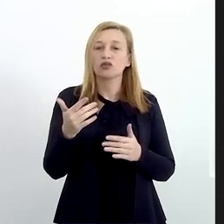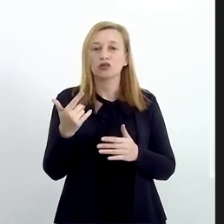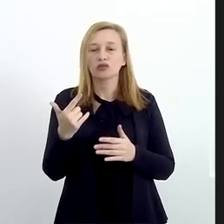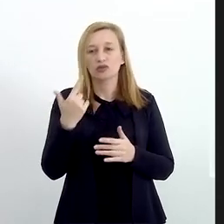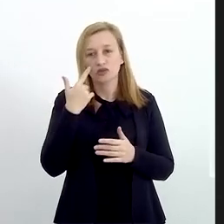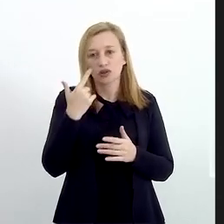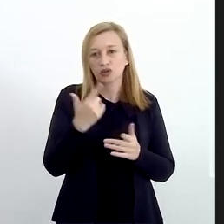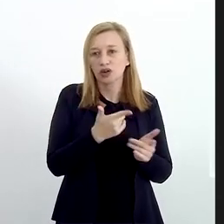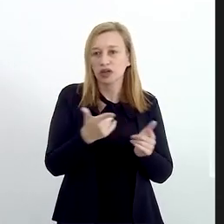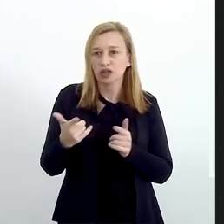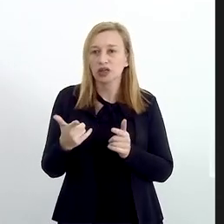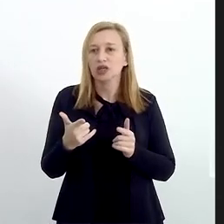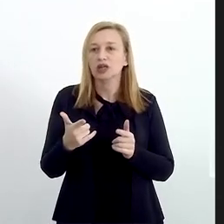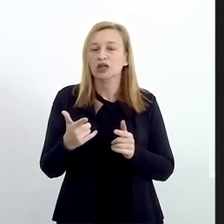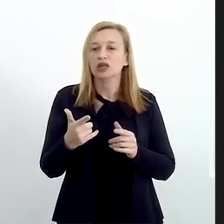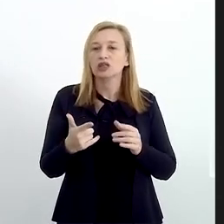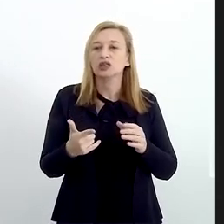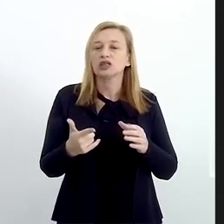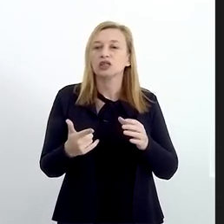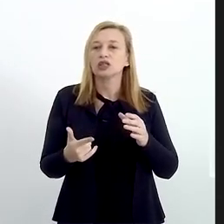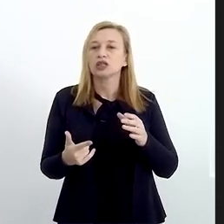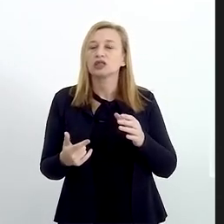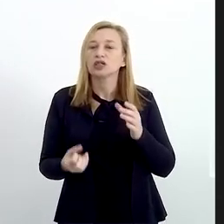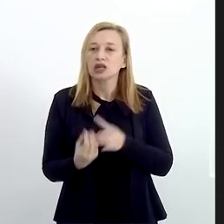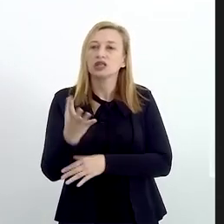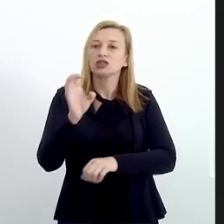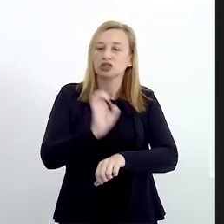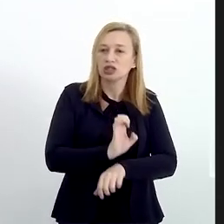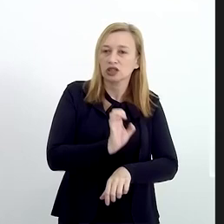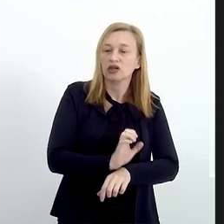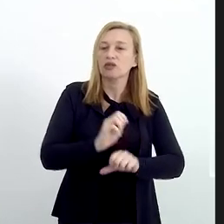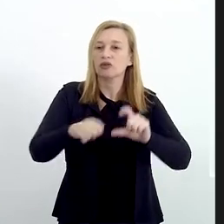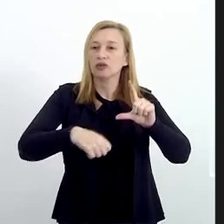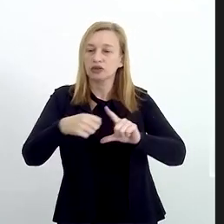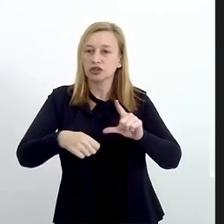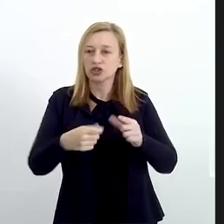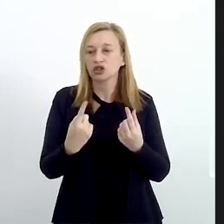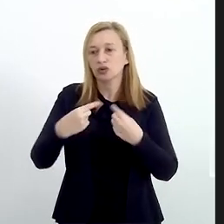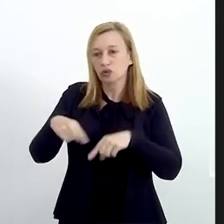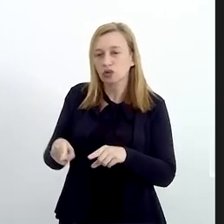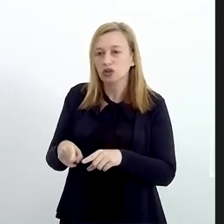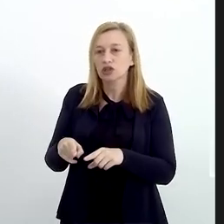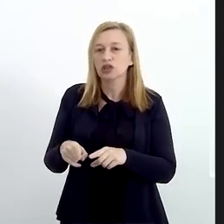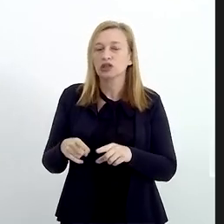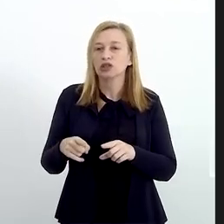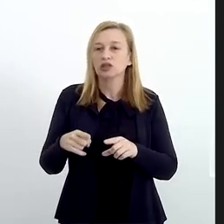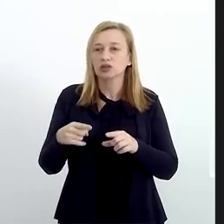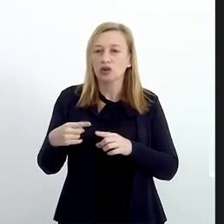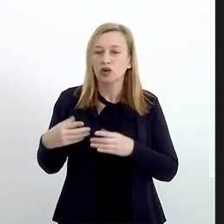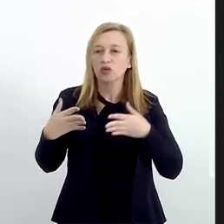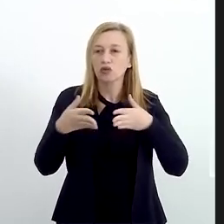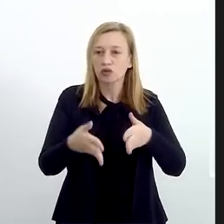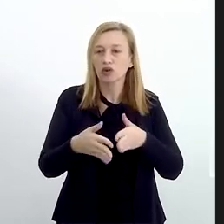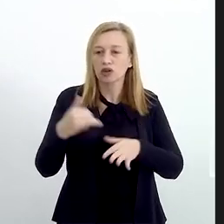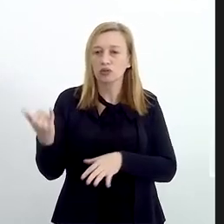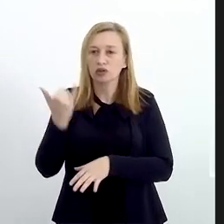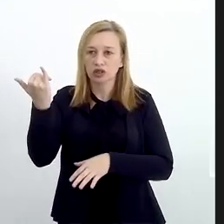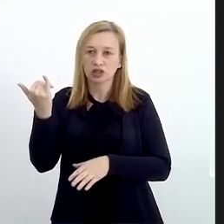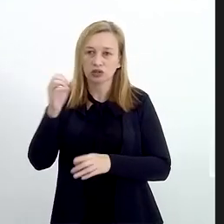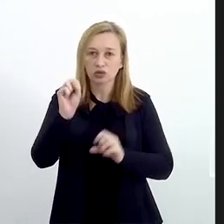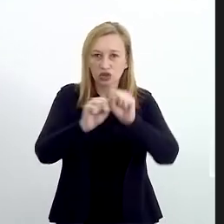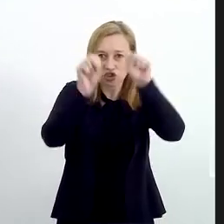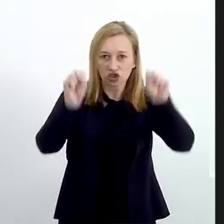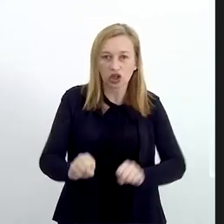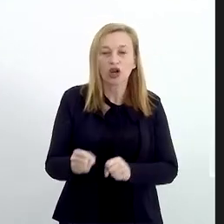descendo aí na cadeia né se tornando estaduais também de logística reversa e esse é um ponto quase que insolúvel a ISO